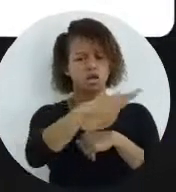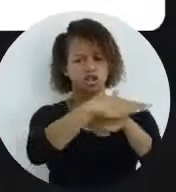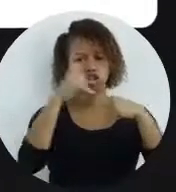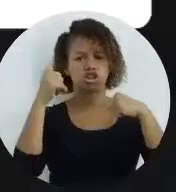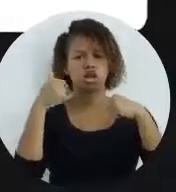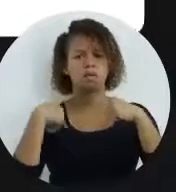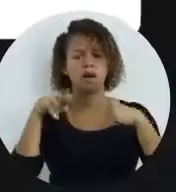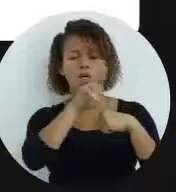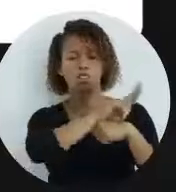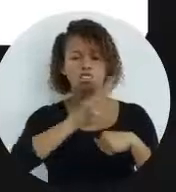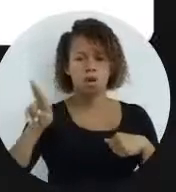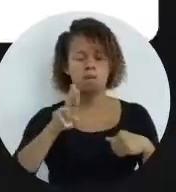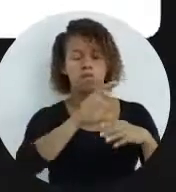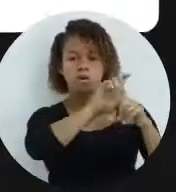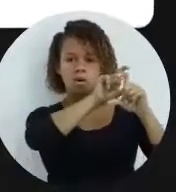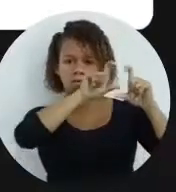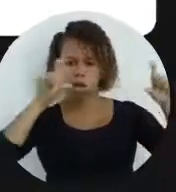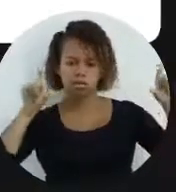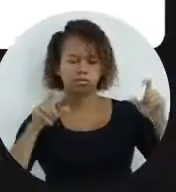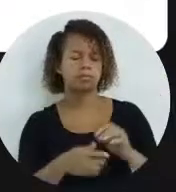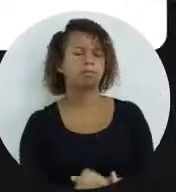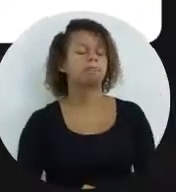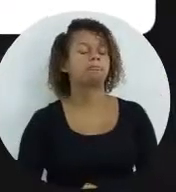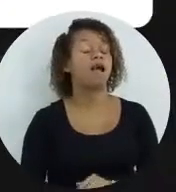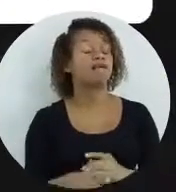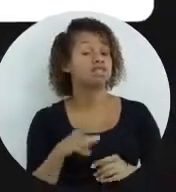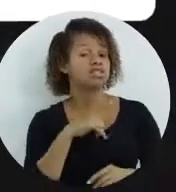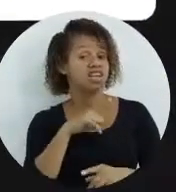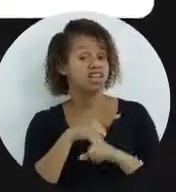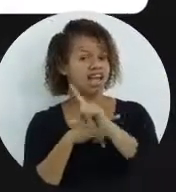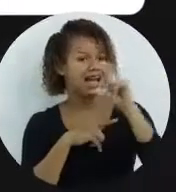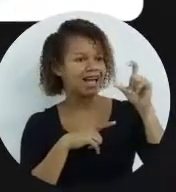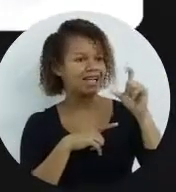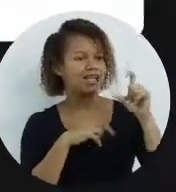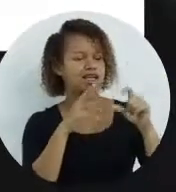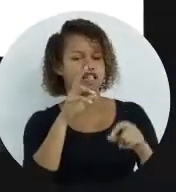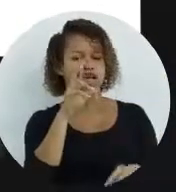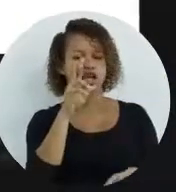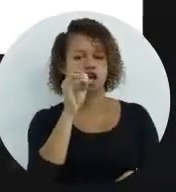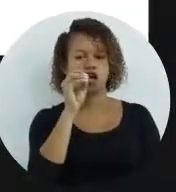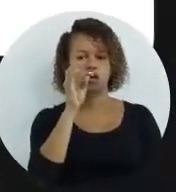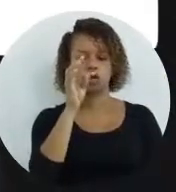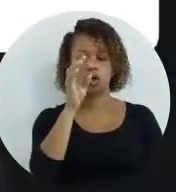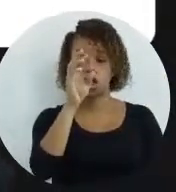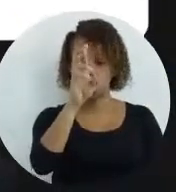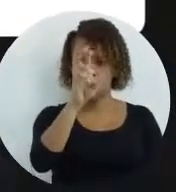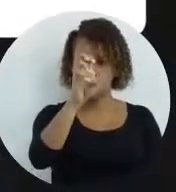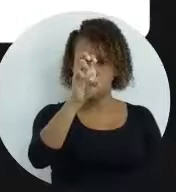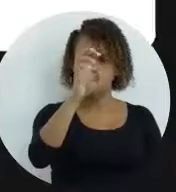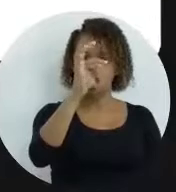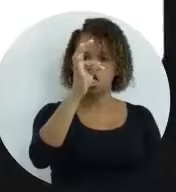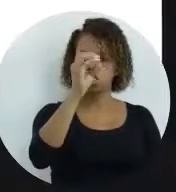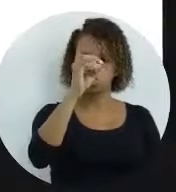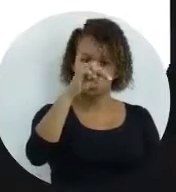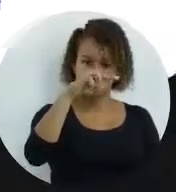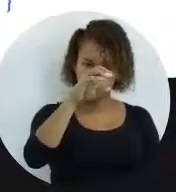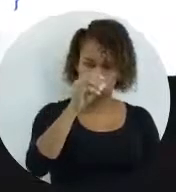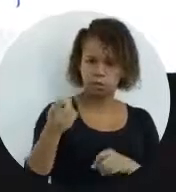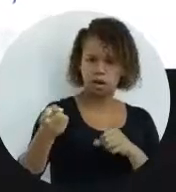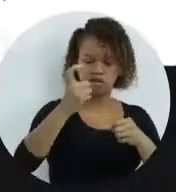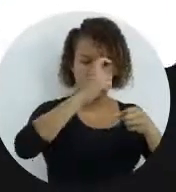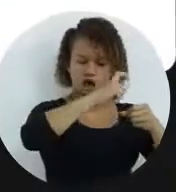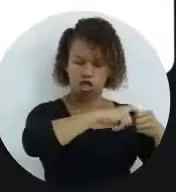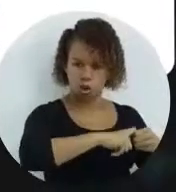chamar nome completo. Então você vai ter aí que tem return, que é uma palavra-chave que indica o retorno, ou seja,